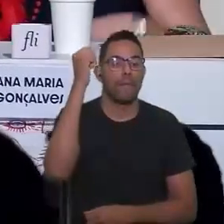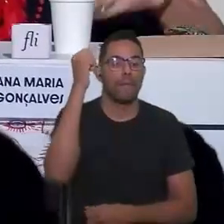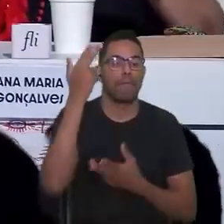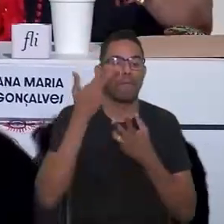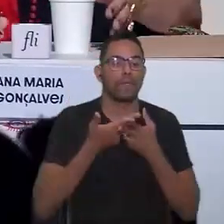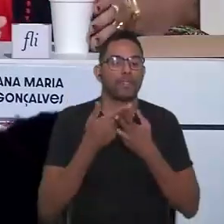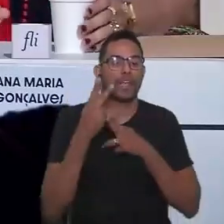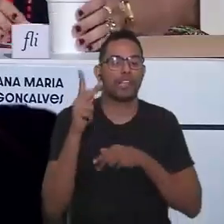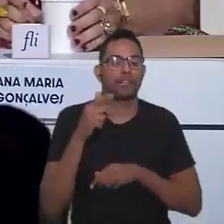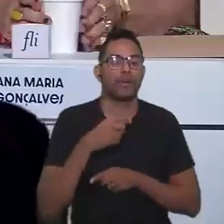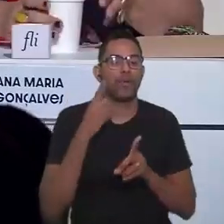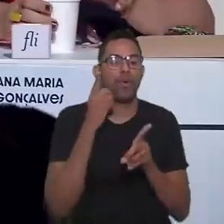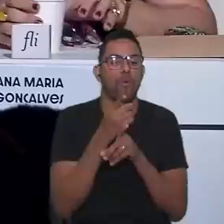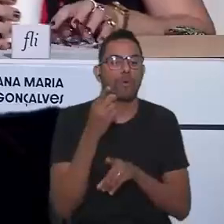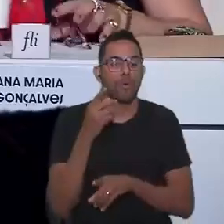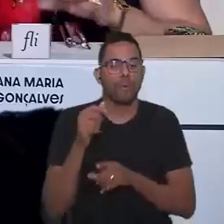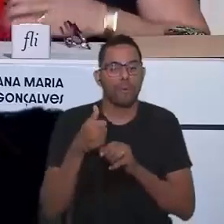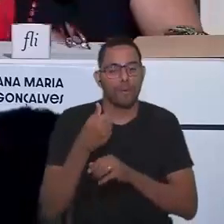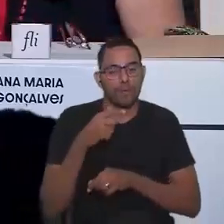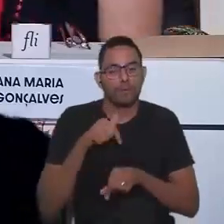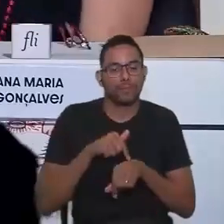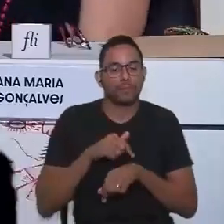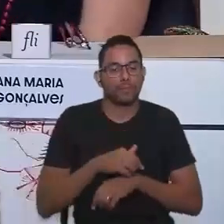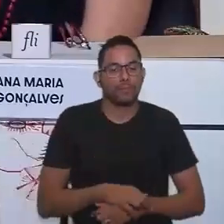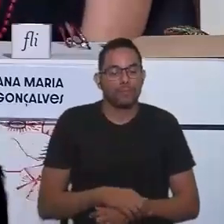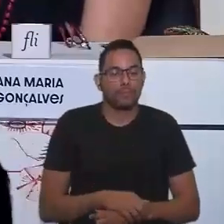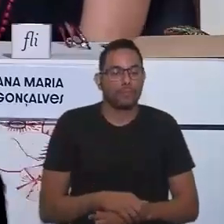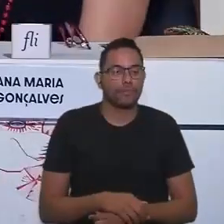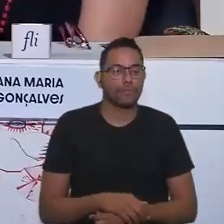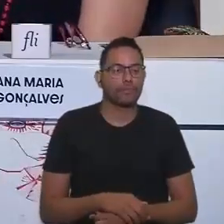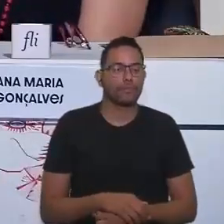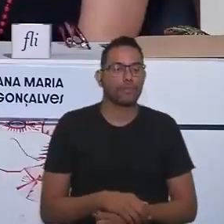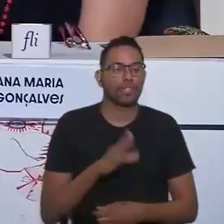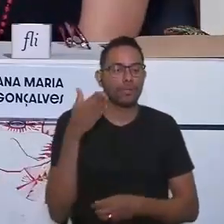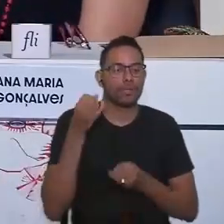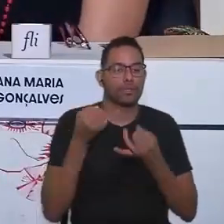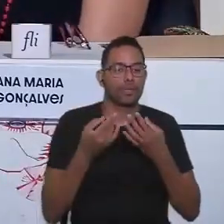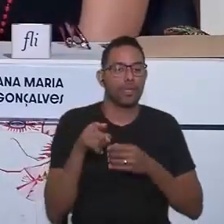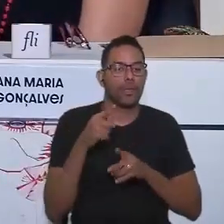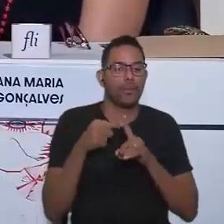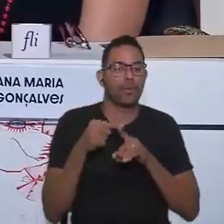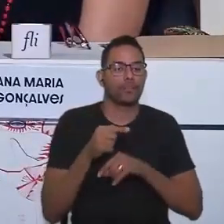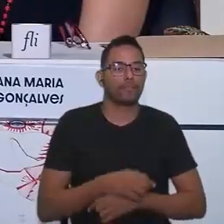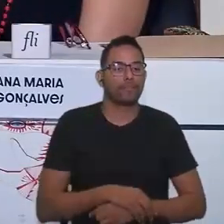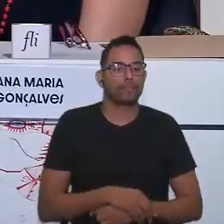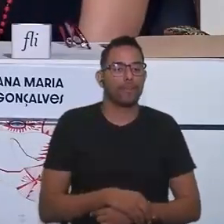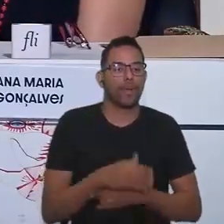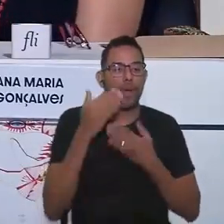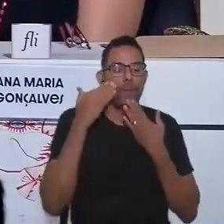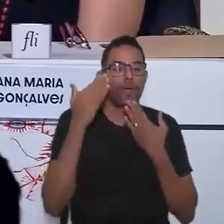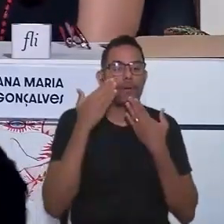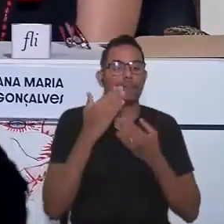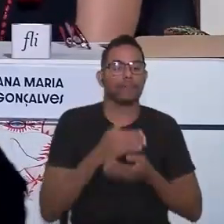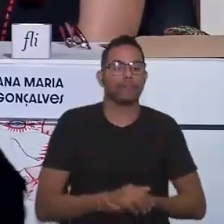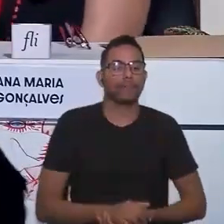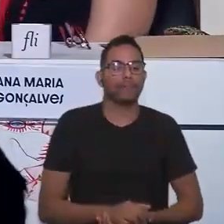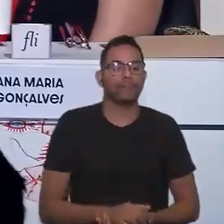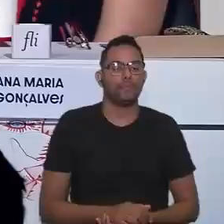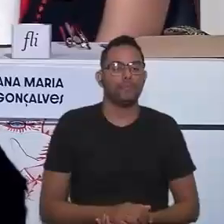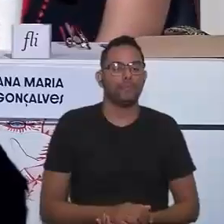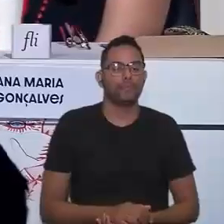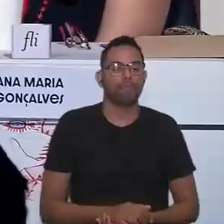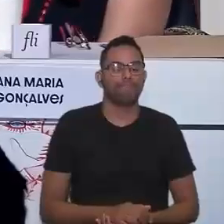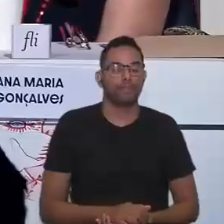desde que a gente se encontrou no primeiro instante. E eu já explicarei porquê. Muito obrigado.